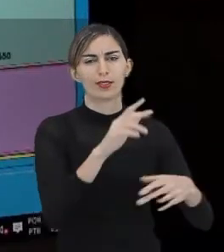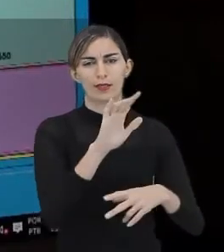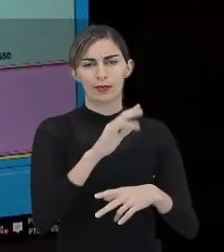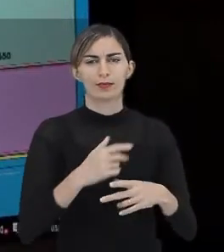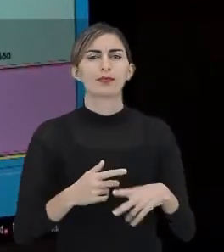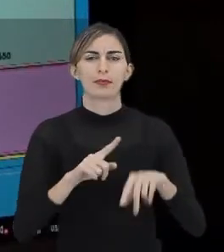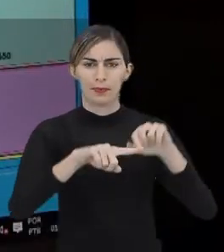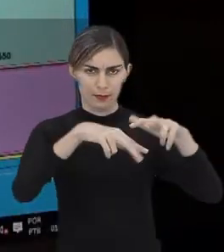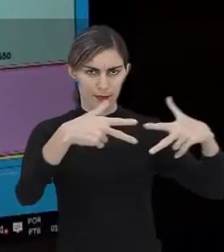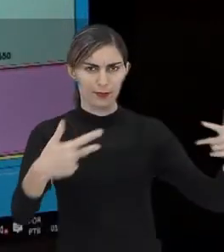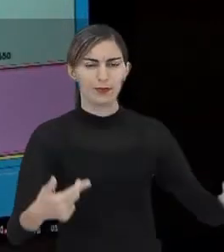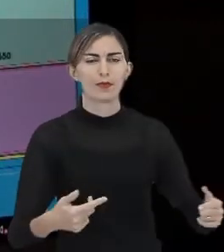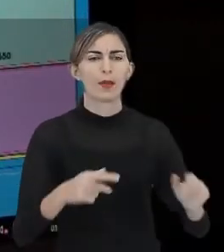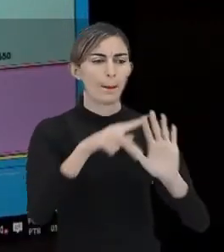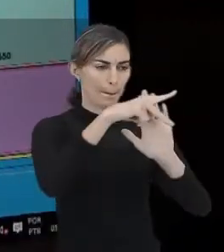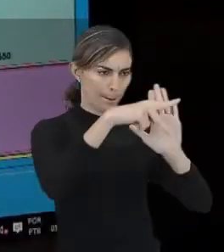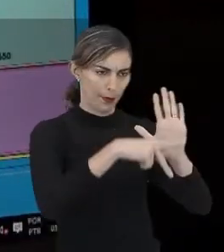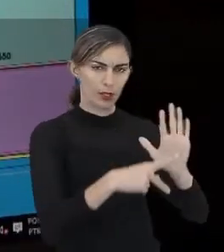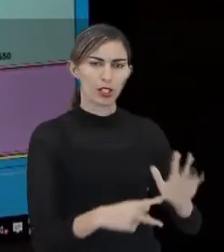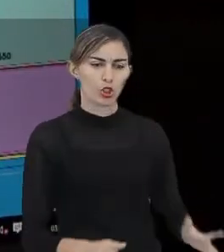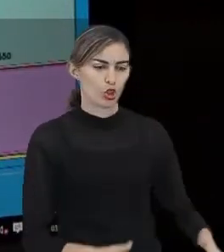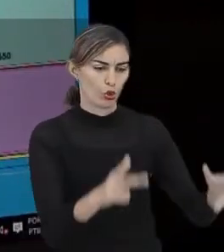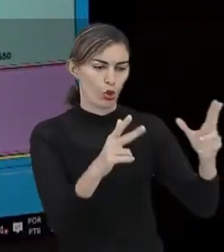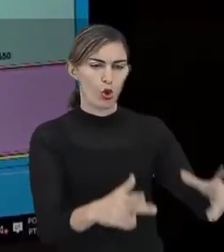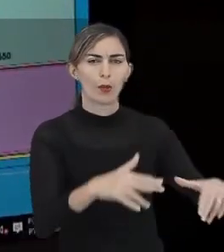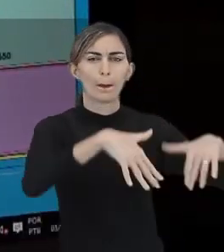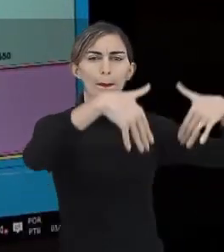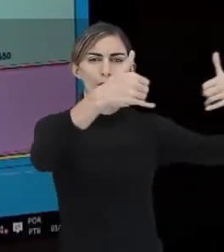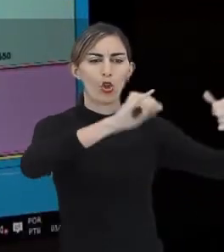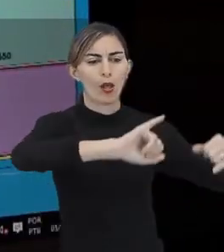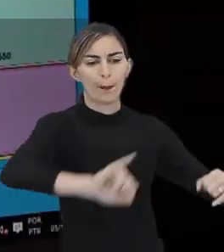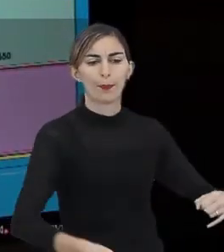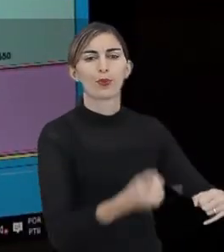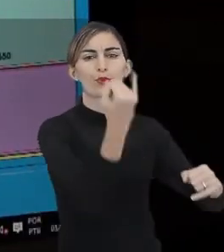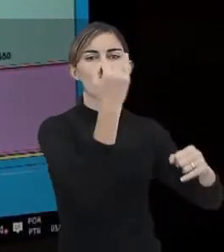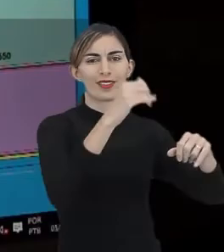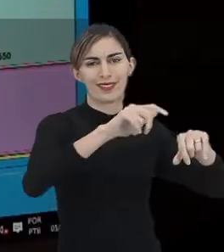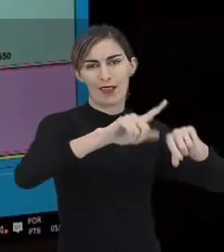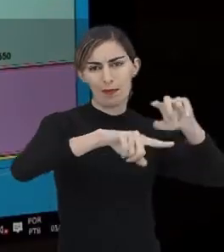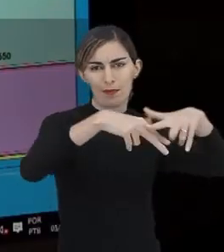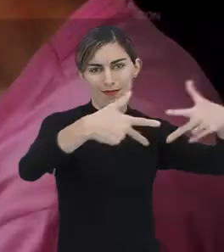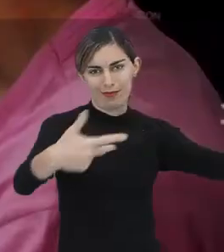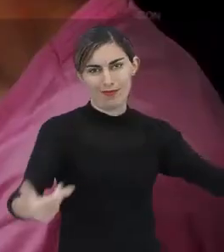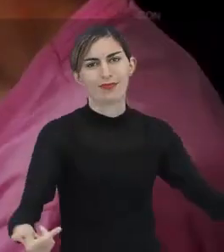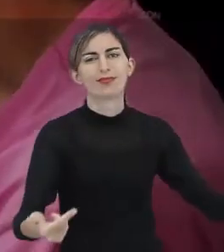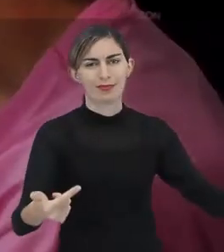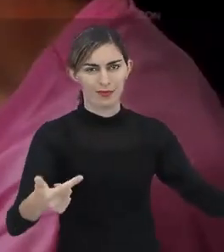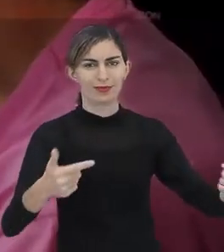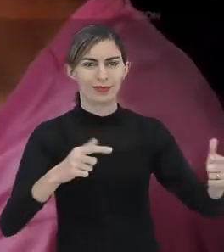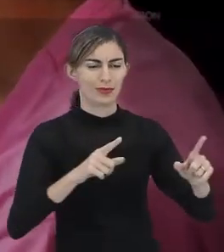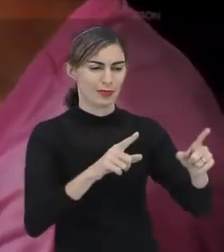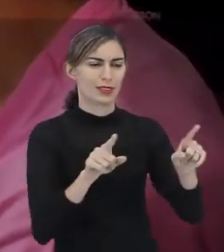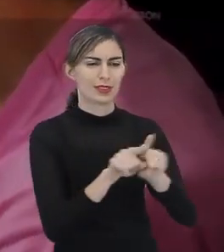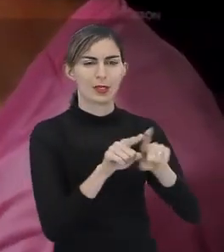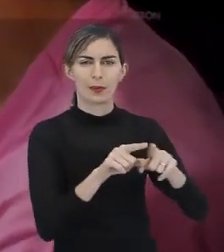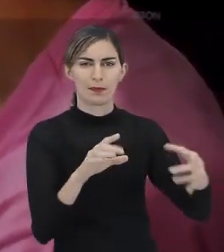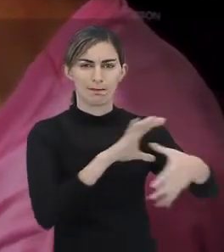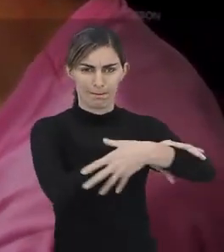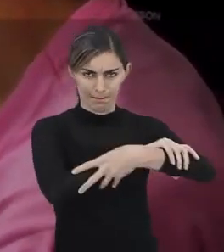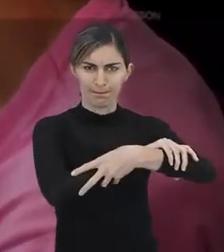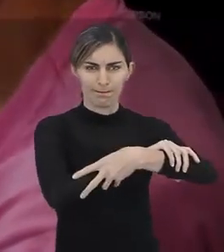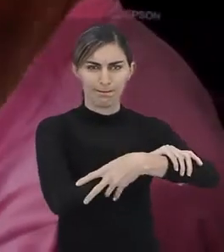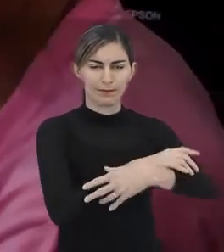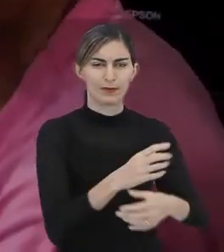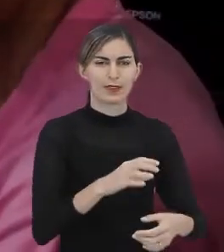em seguida, ele gera esse plano de corte para melhorar o aproveitamento do material. E isso é